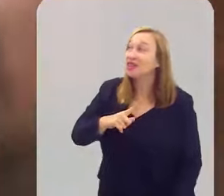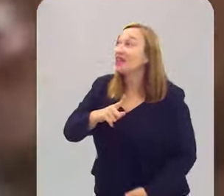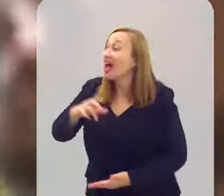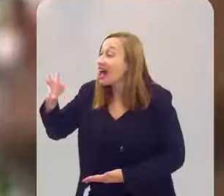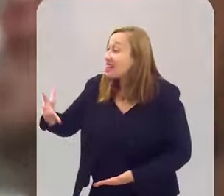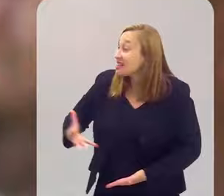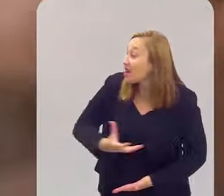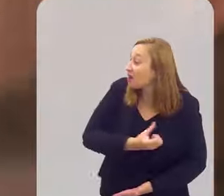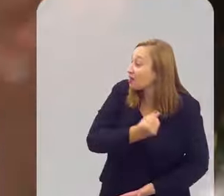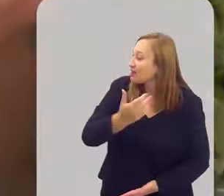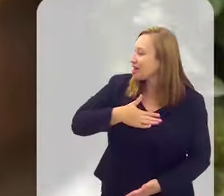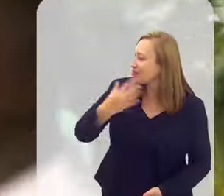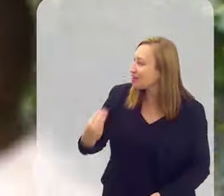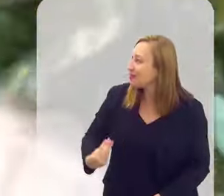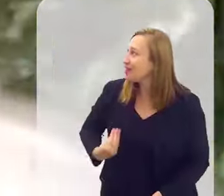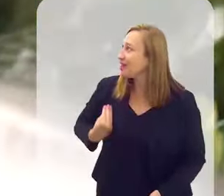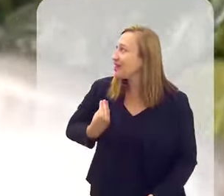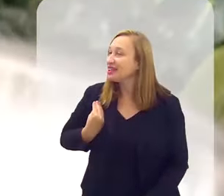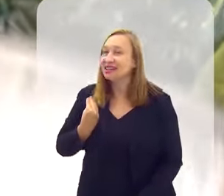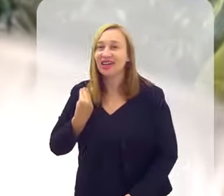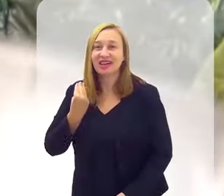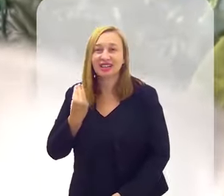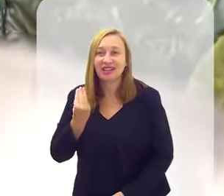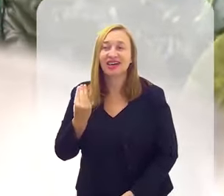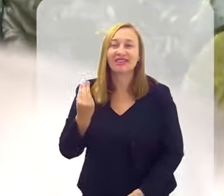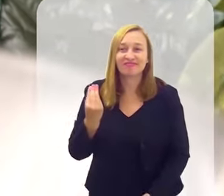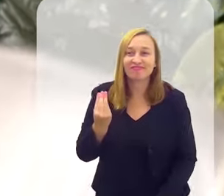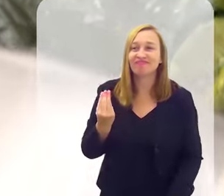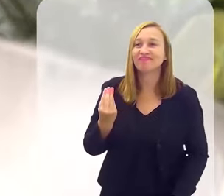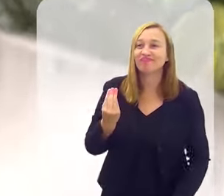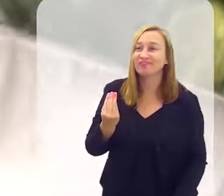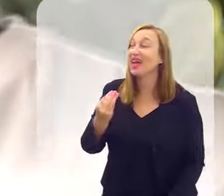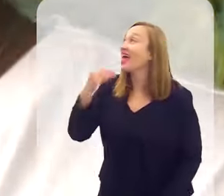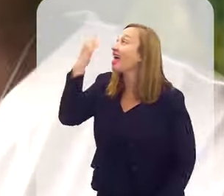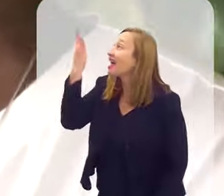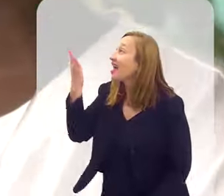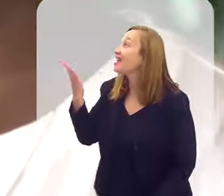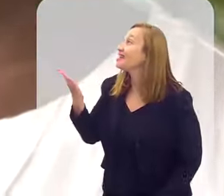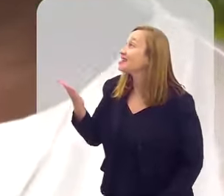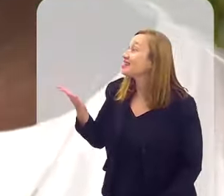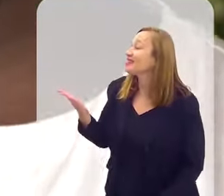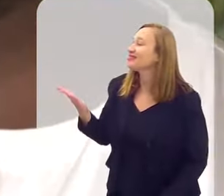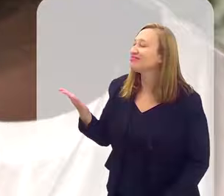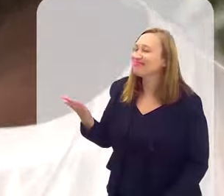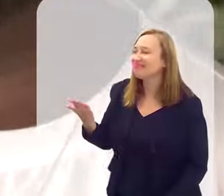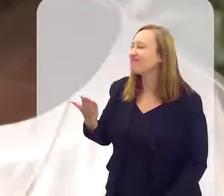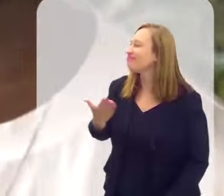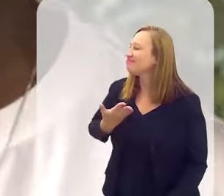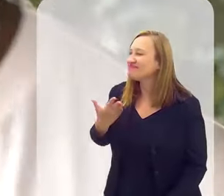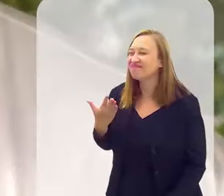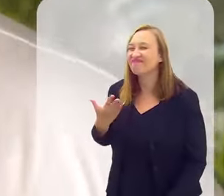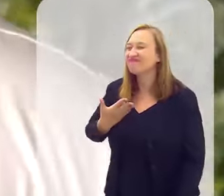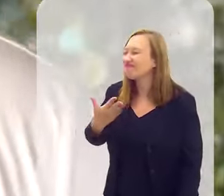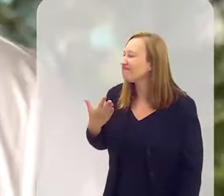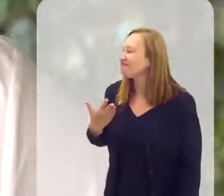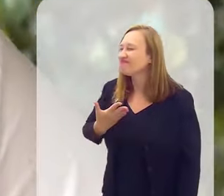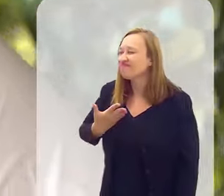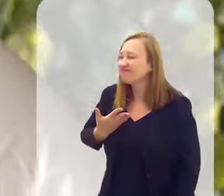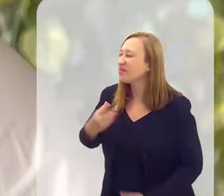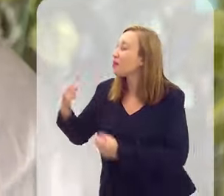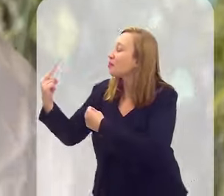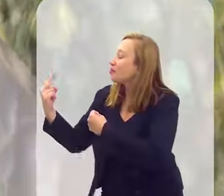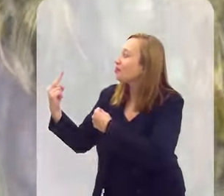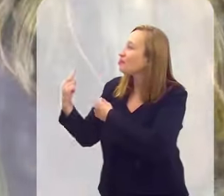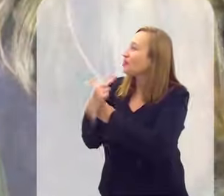e fortaleza socorro bem presente na angústia és